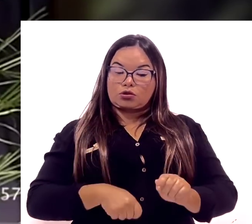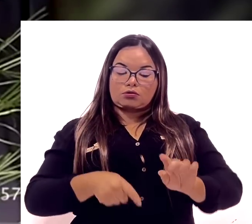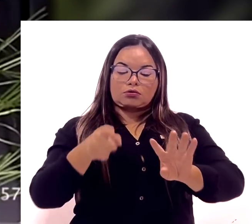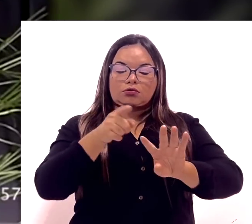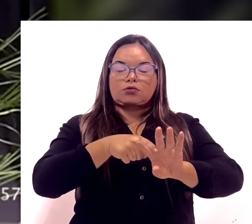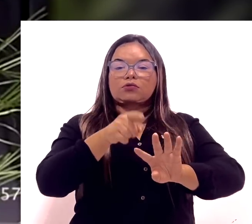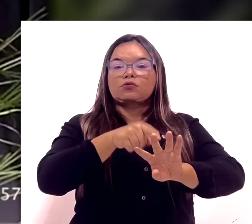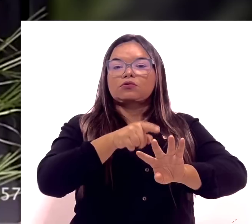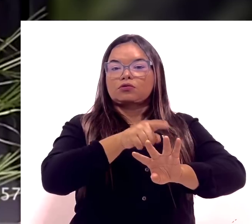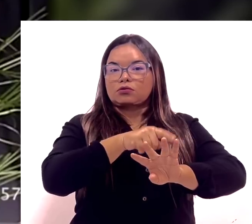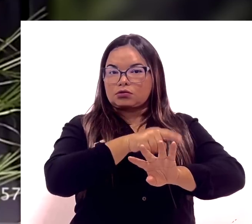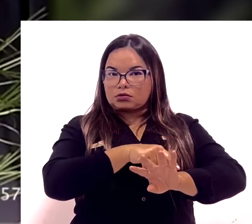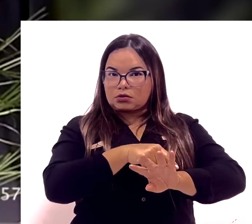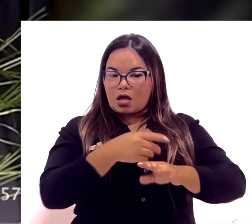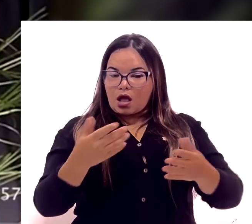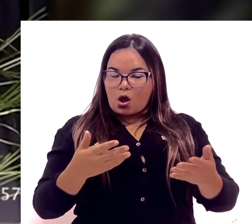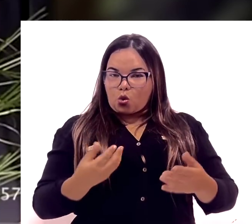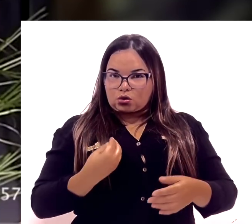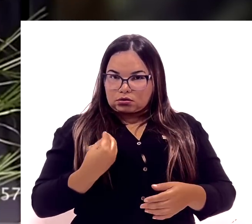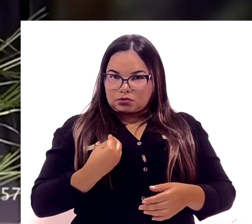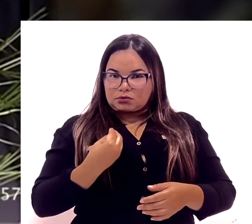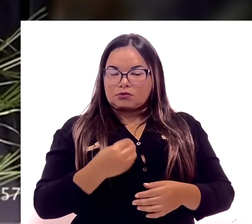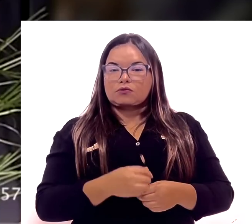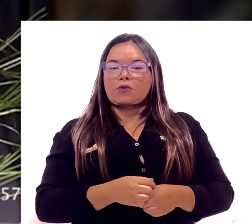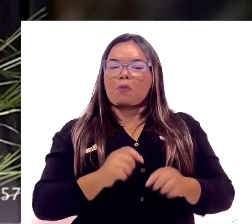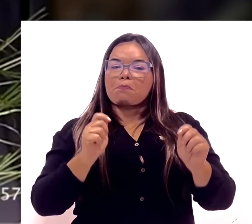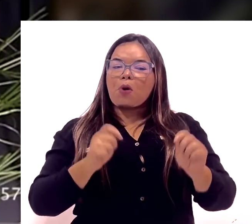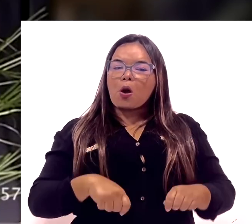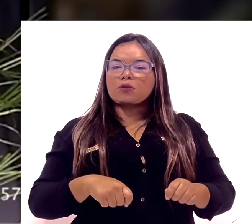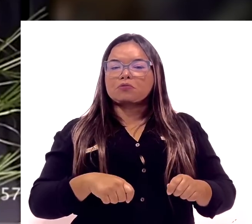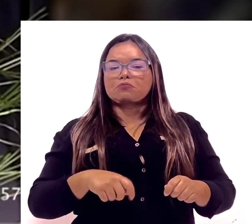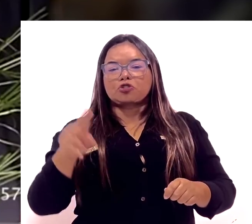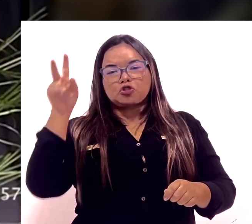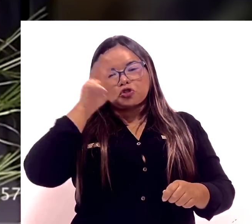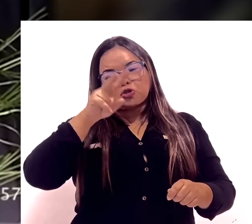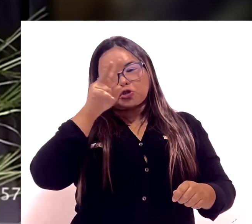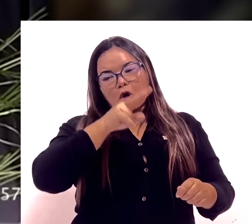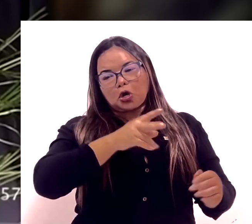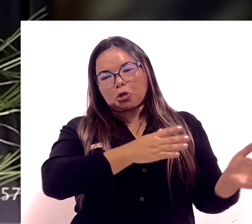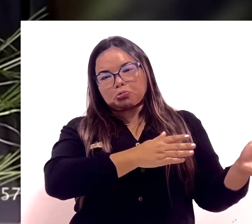em algum momento da história, que ela possa coincidir com a Páscoa original.